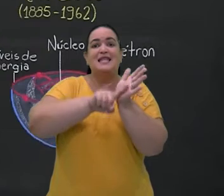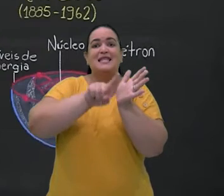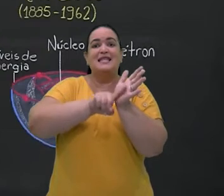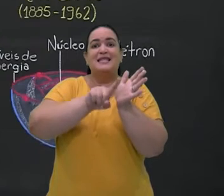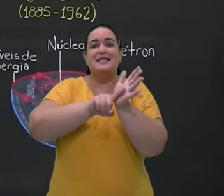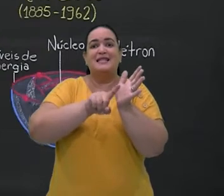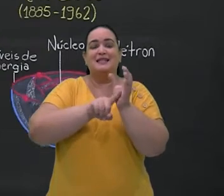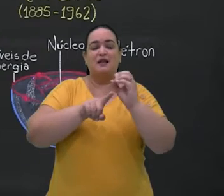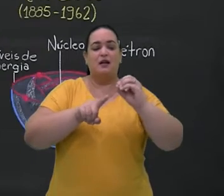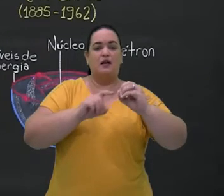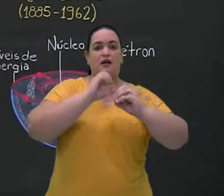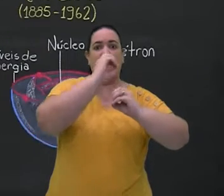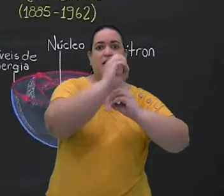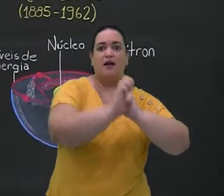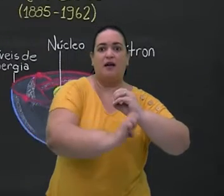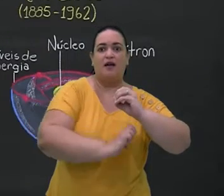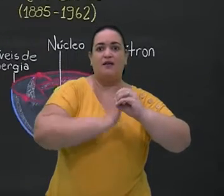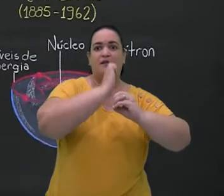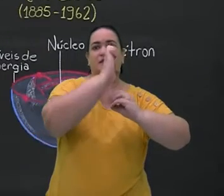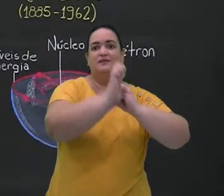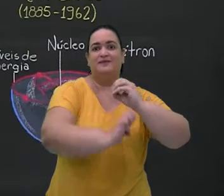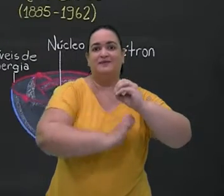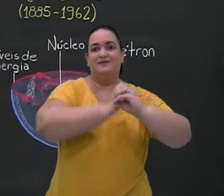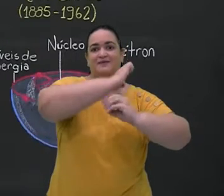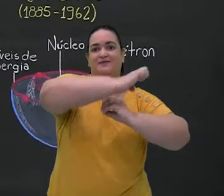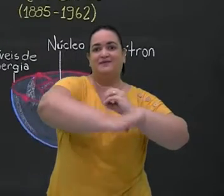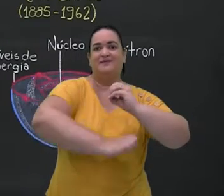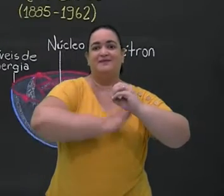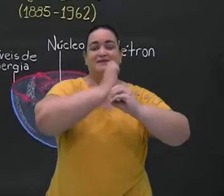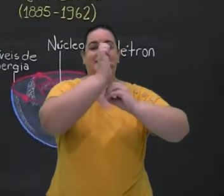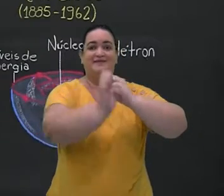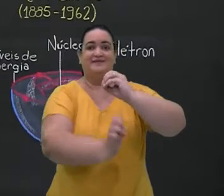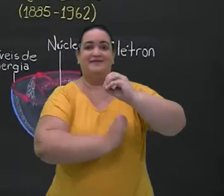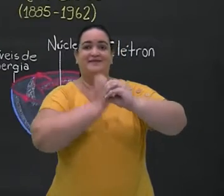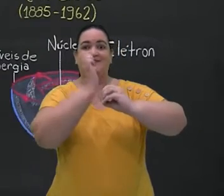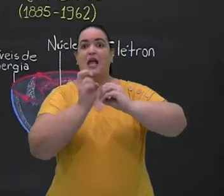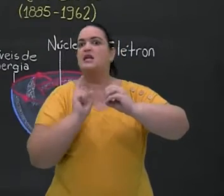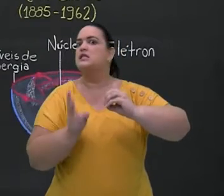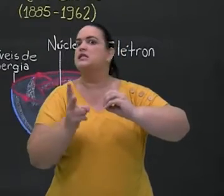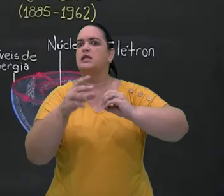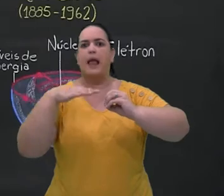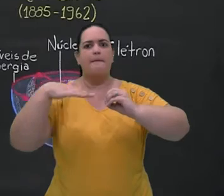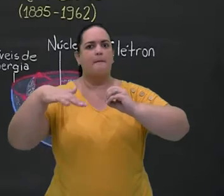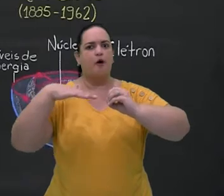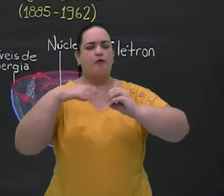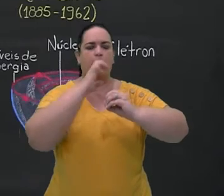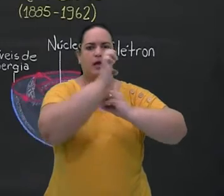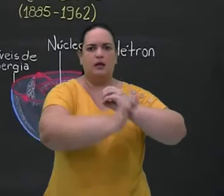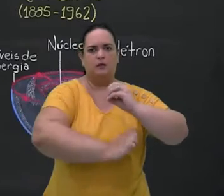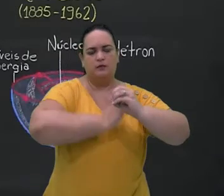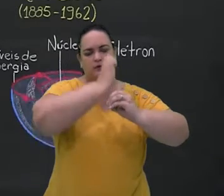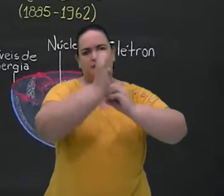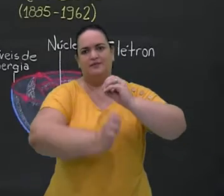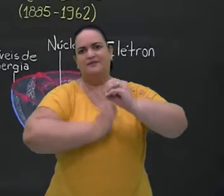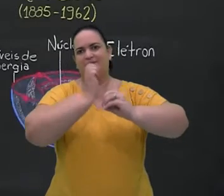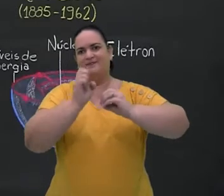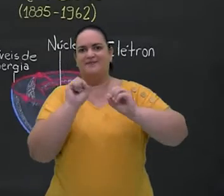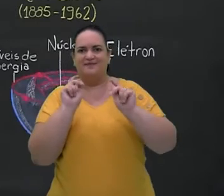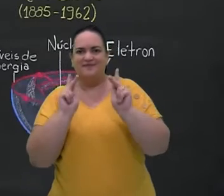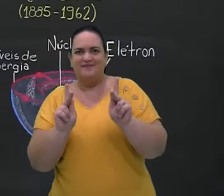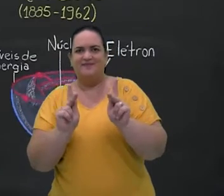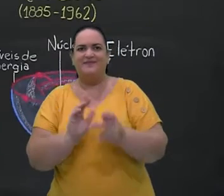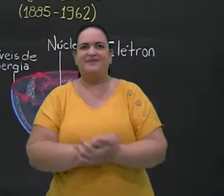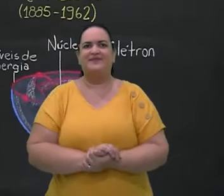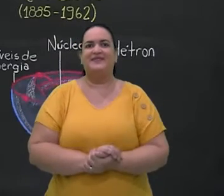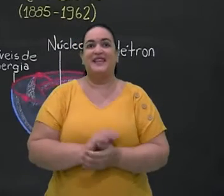eu tenho os elétrons carregados negativamente em movimento. Tranquilo?